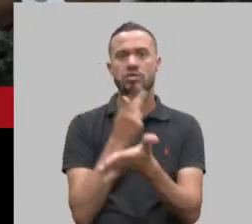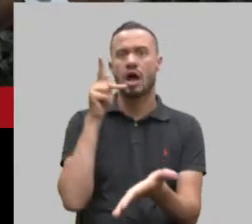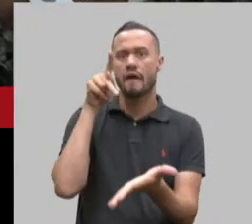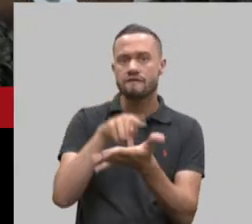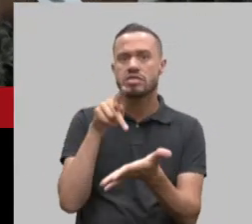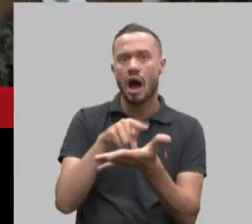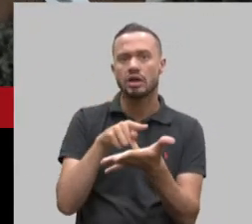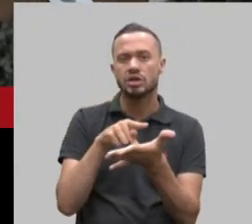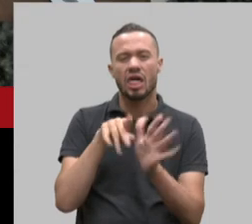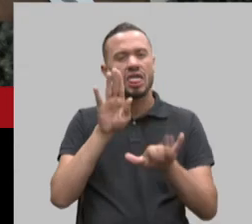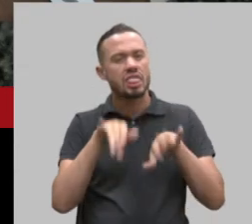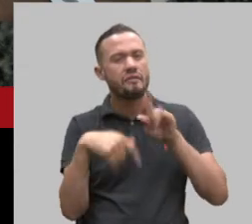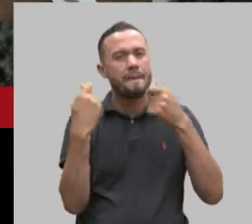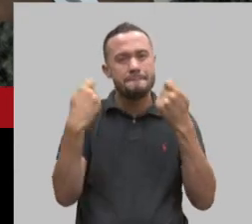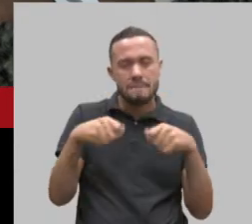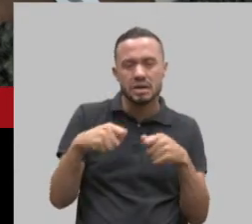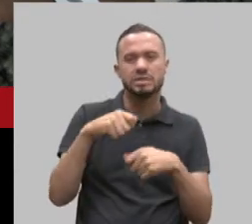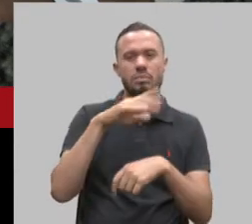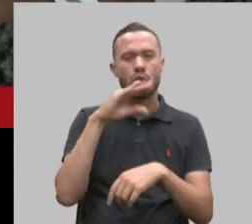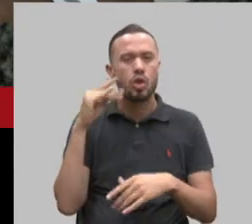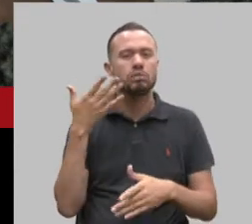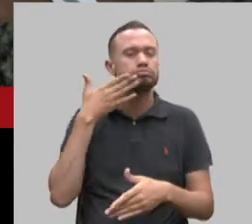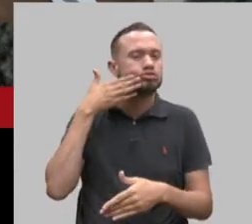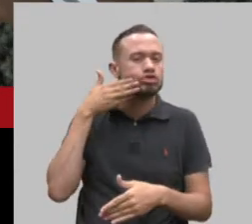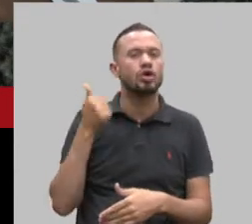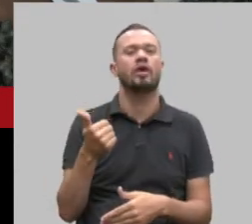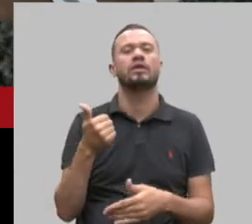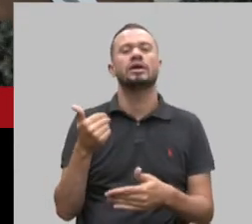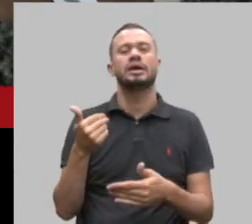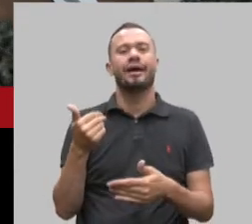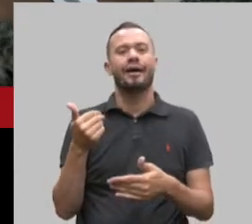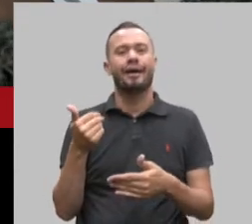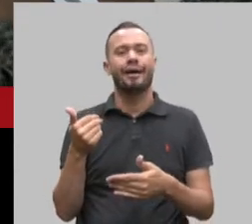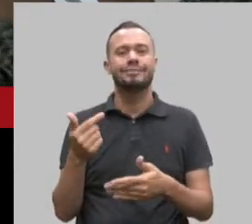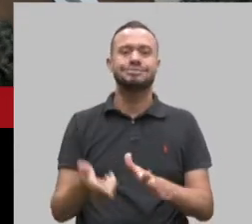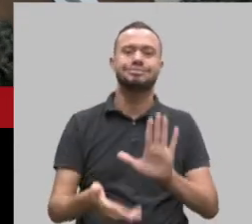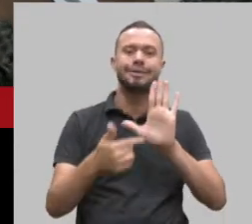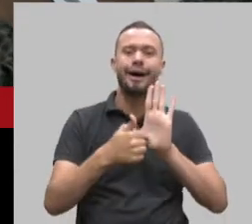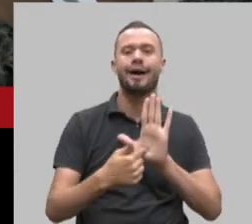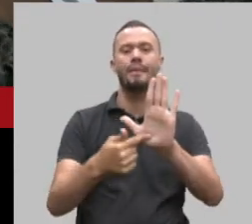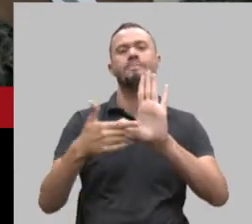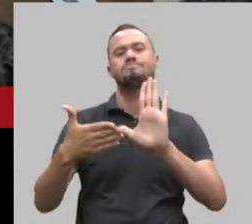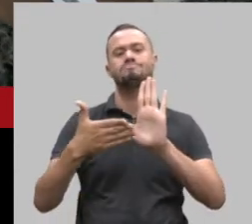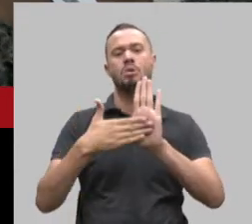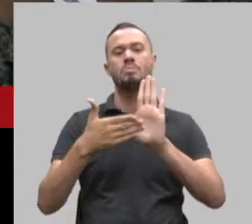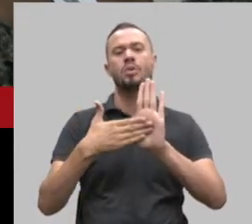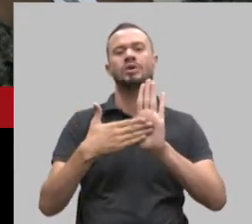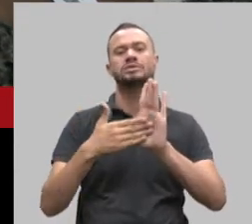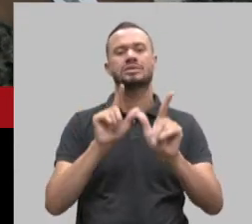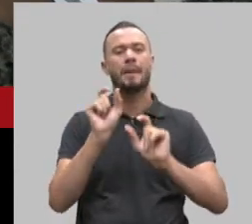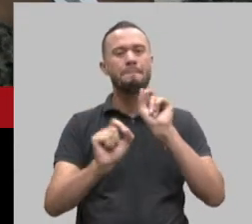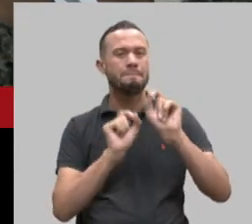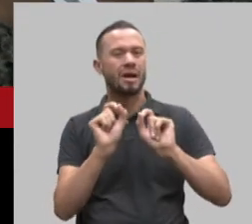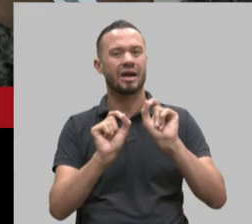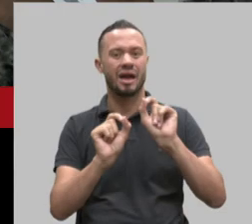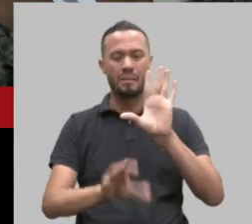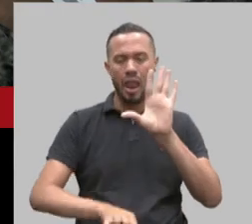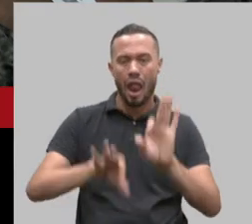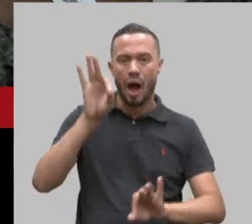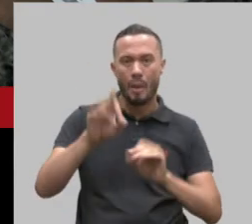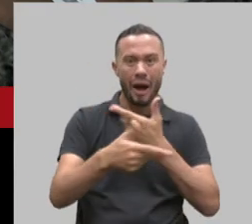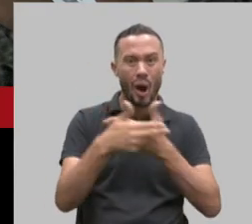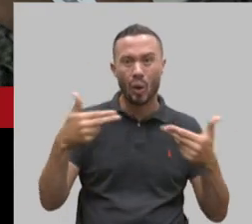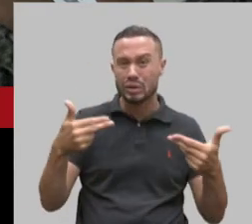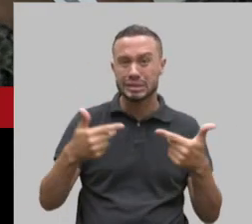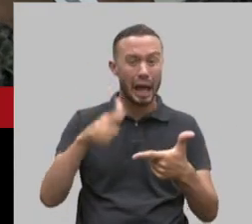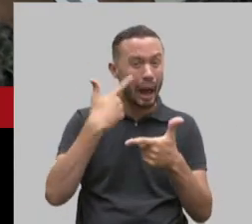de adolescentes jovens trazerem uma proposta para que arrume-se algo que já está defasado